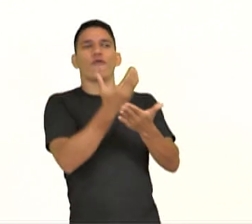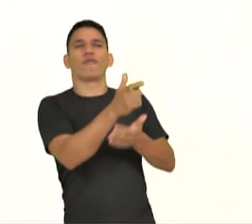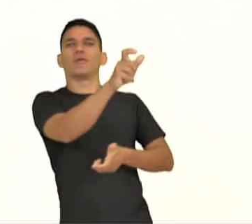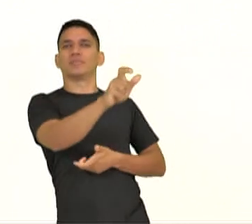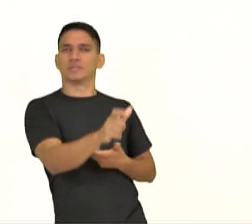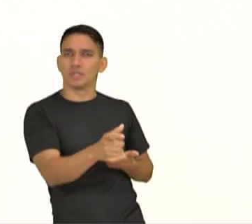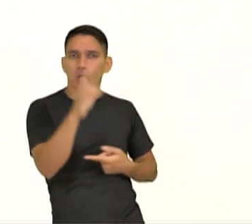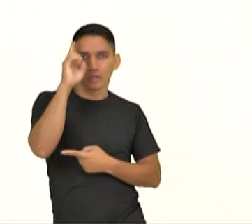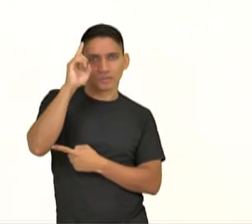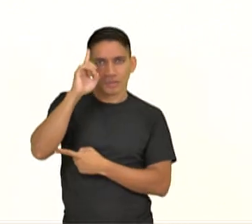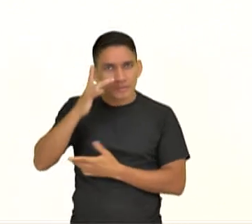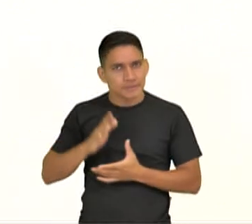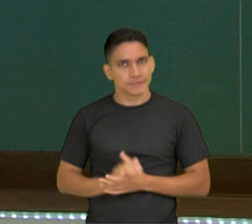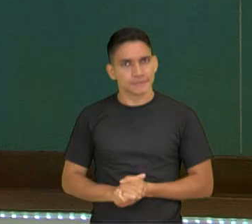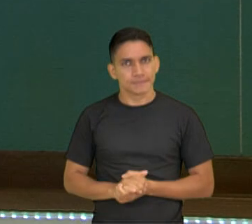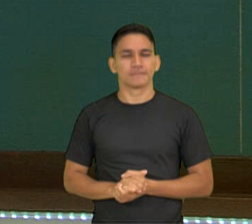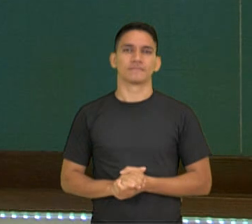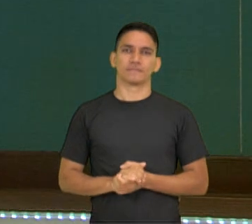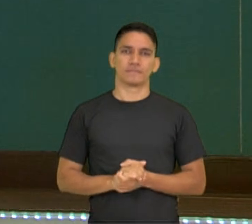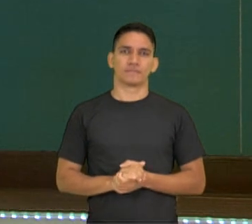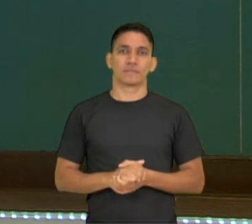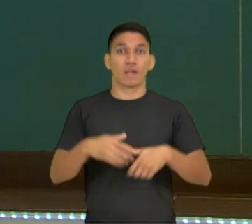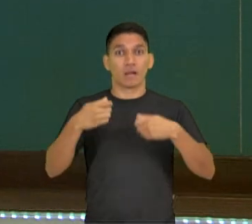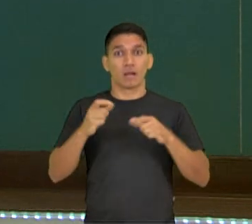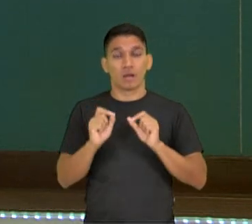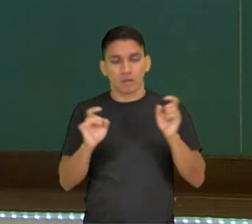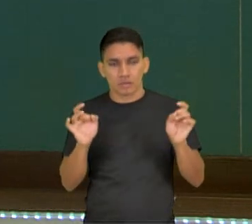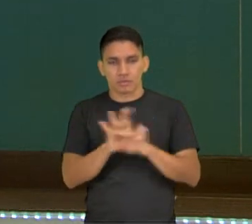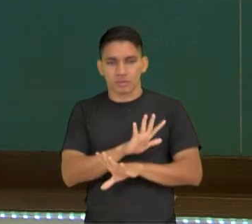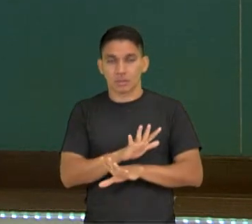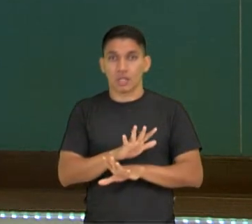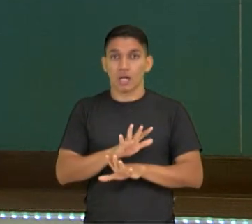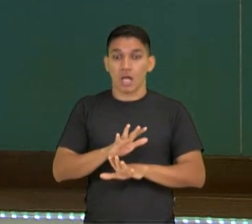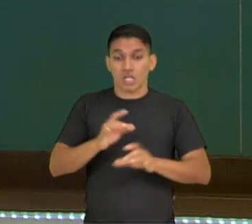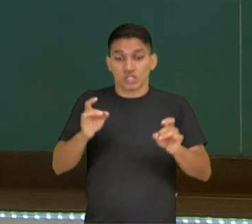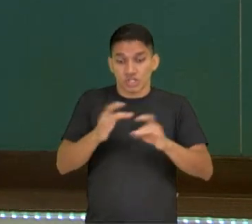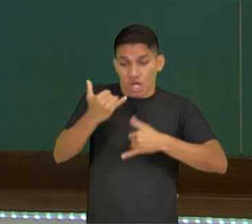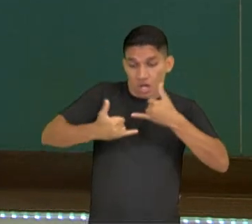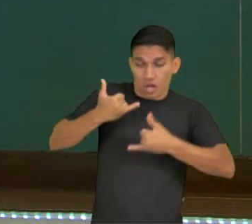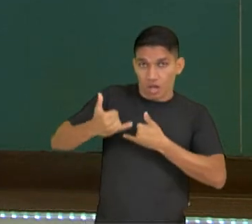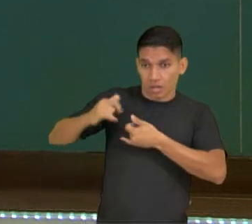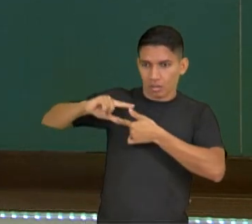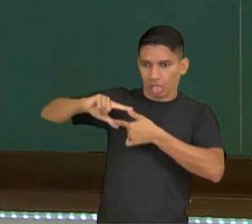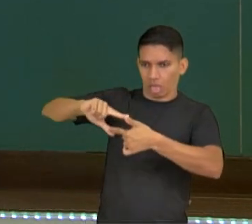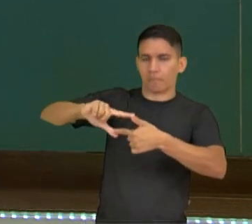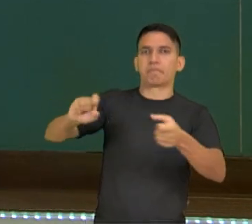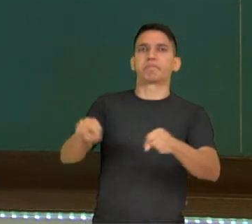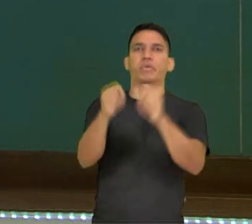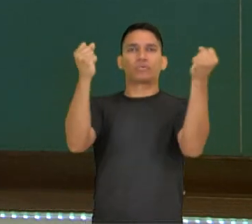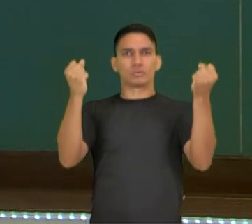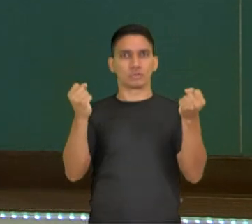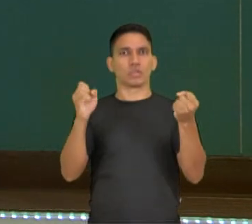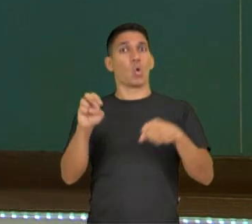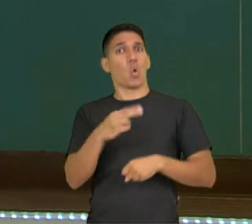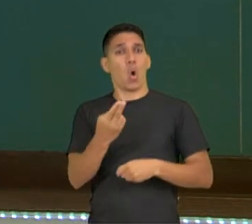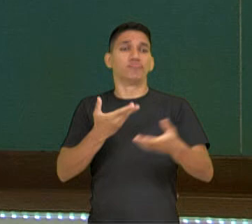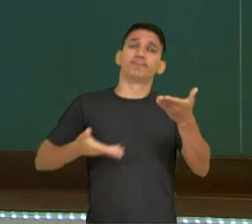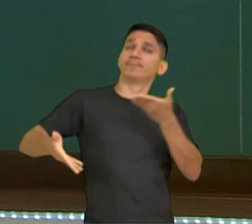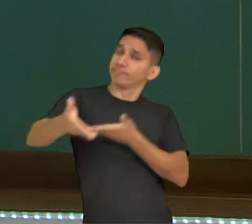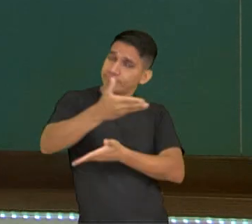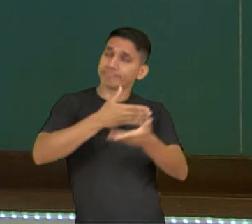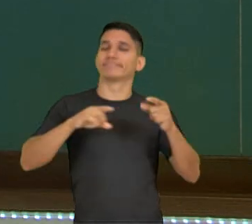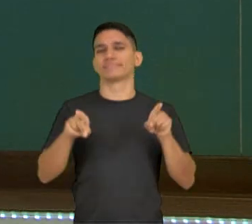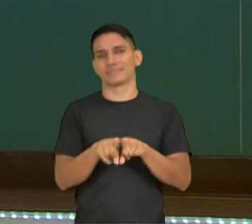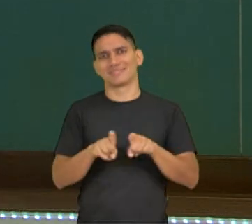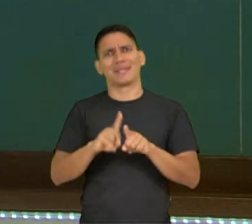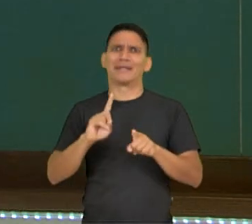seu cotidiano. Devem ser feitos depois dos jogos de quebra-gelo e integração. Os jogos de quebra-gelo, o próprio nome já diz, são os jogos que vão